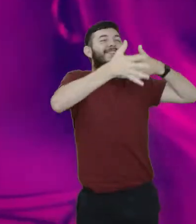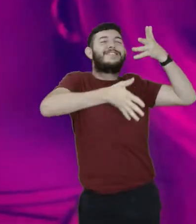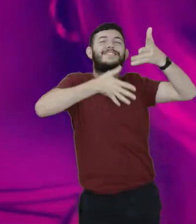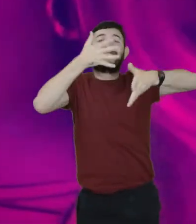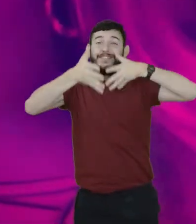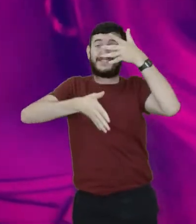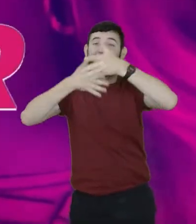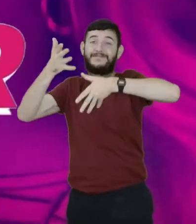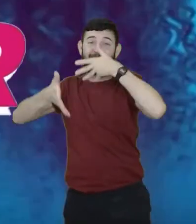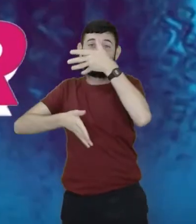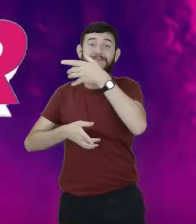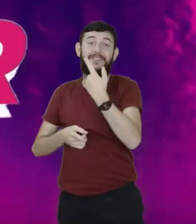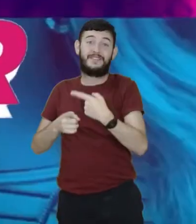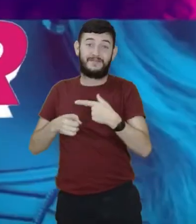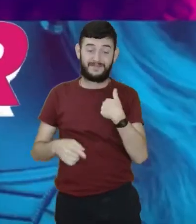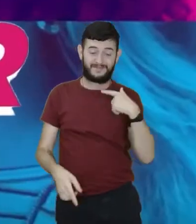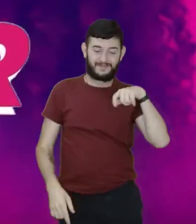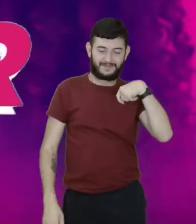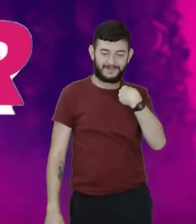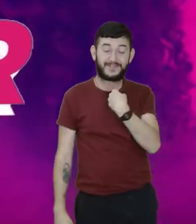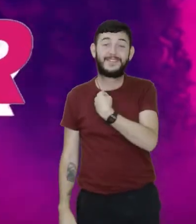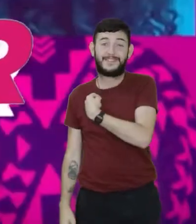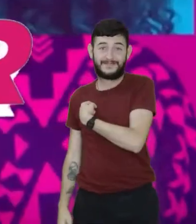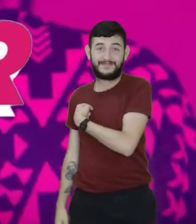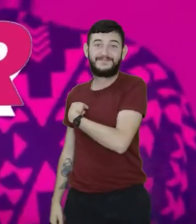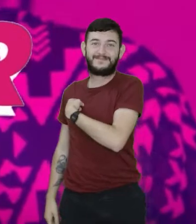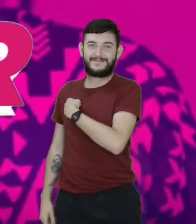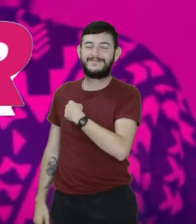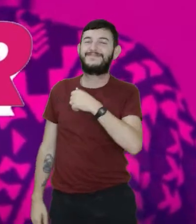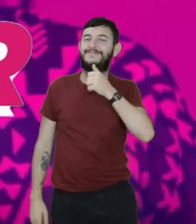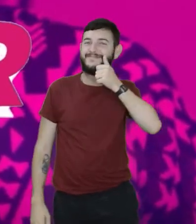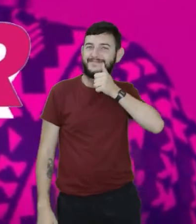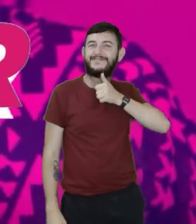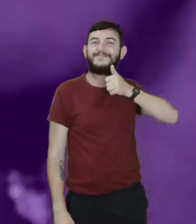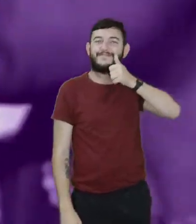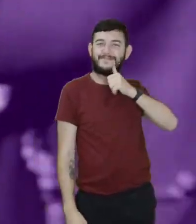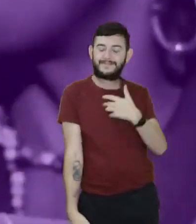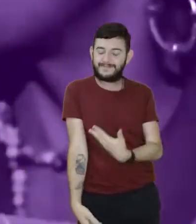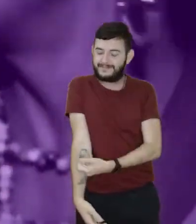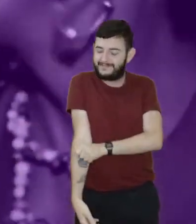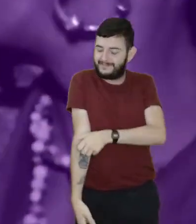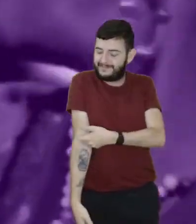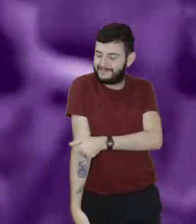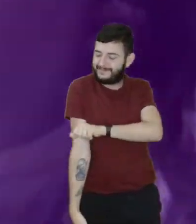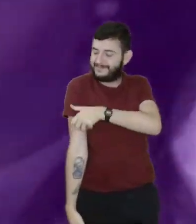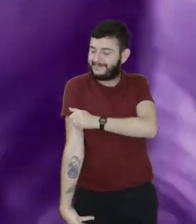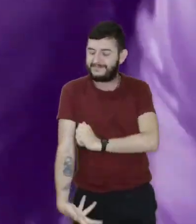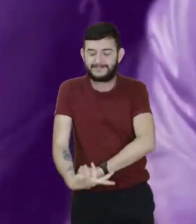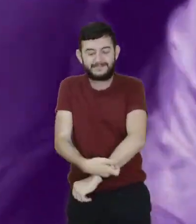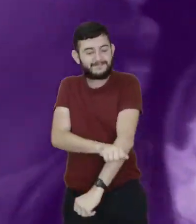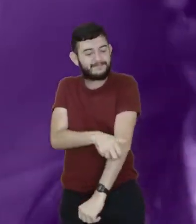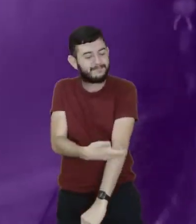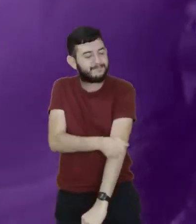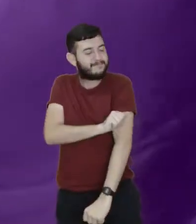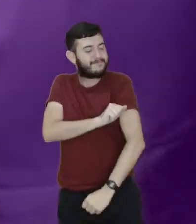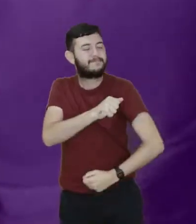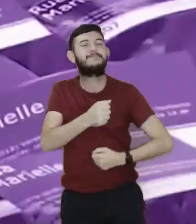Porque eu sou mulher pra fazer